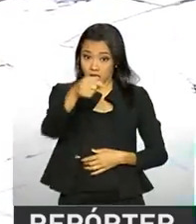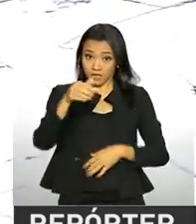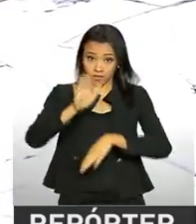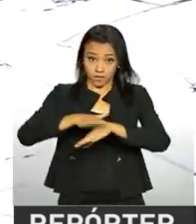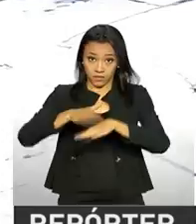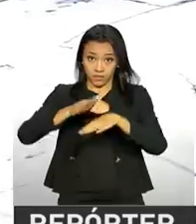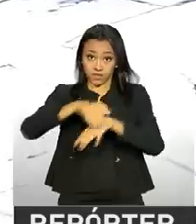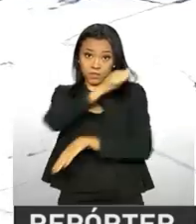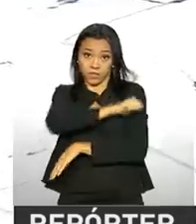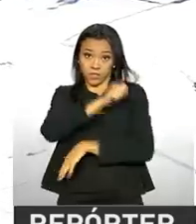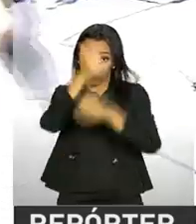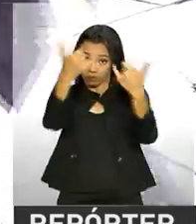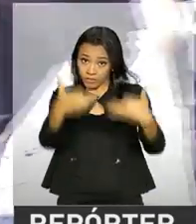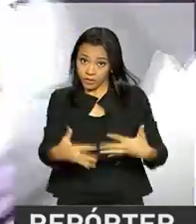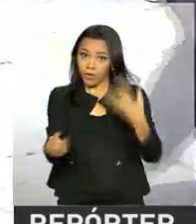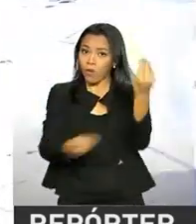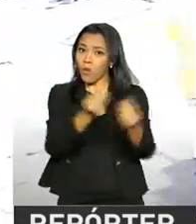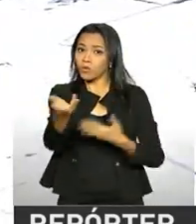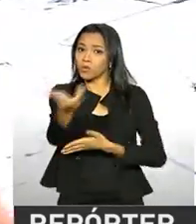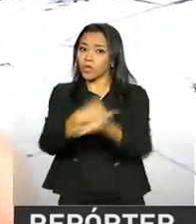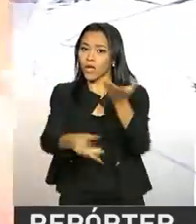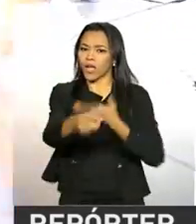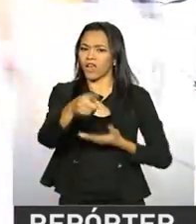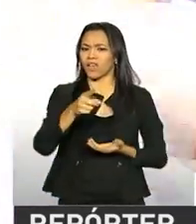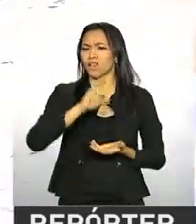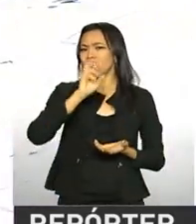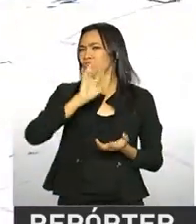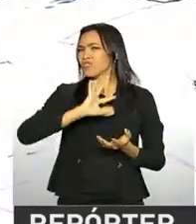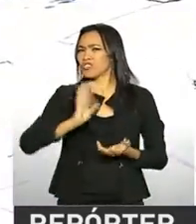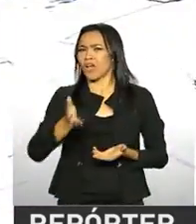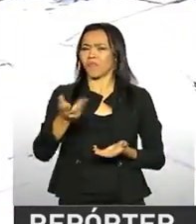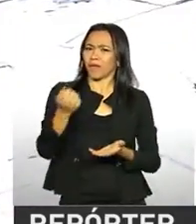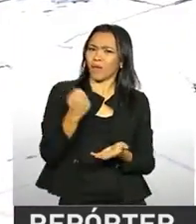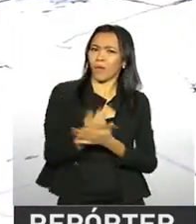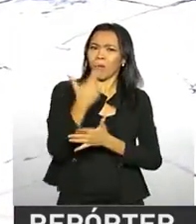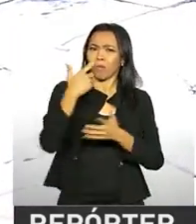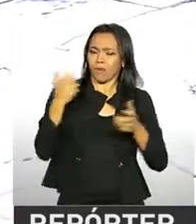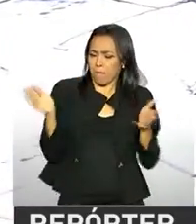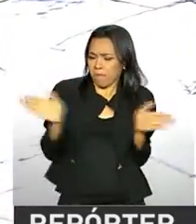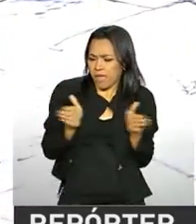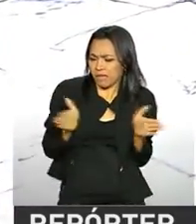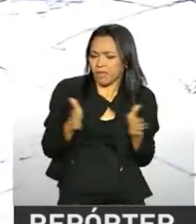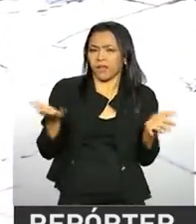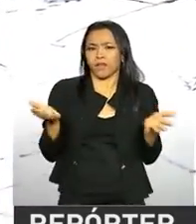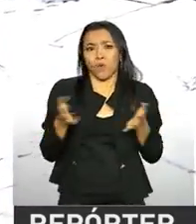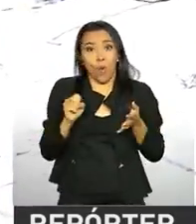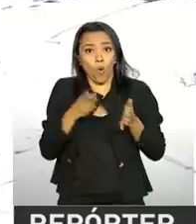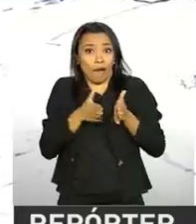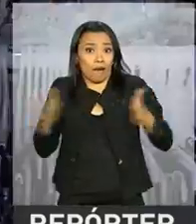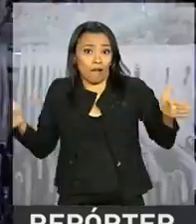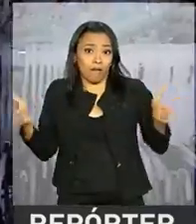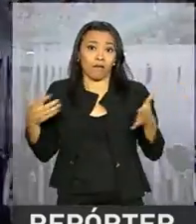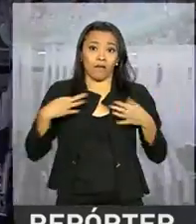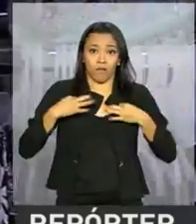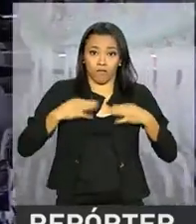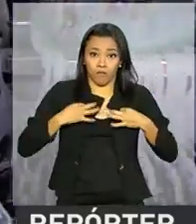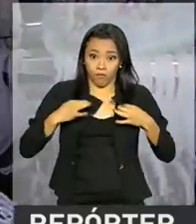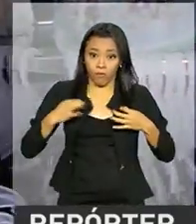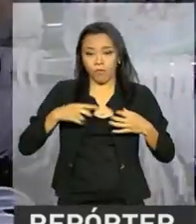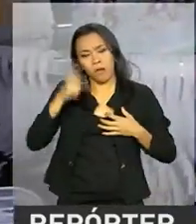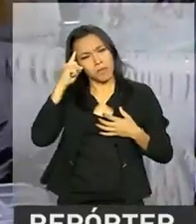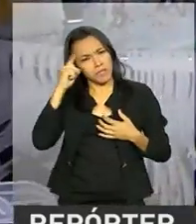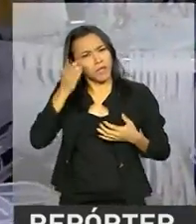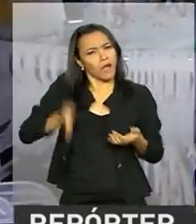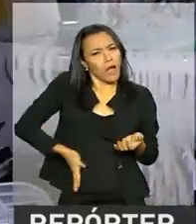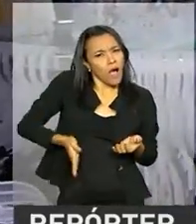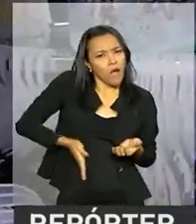a troca do produtos nas lojas já troquei muito que a gente fica apertada fica pequena demais ou fica larga demais eu precisei trocar calça